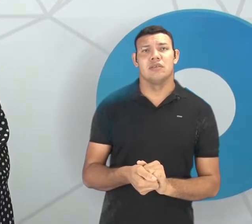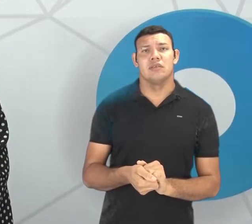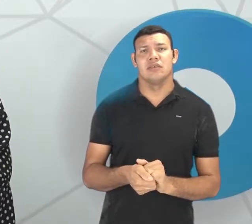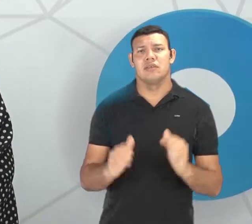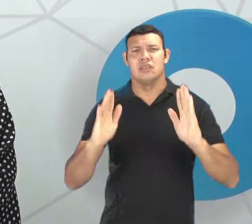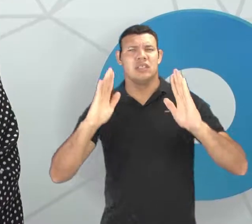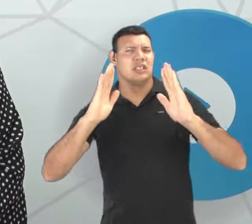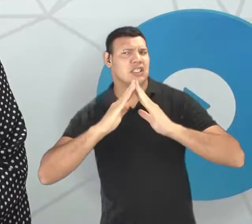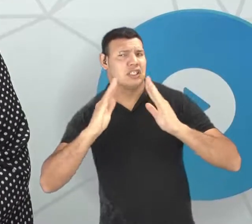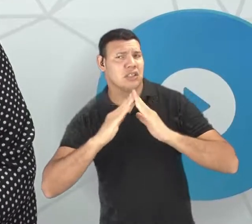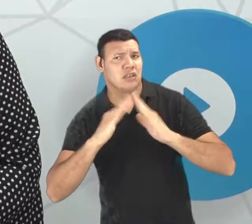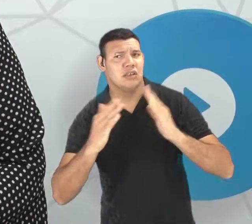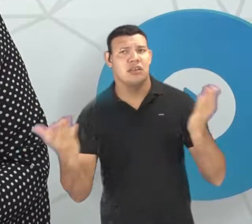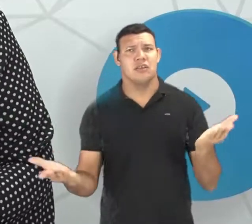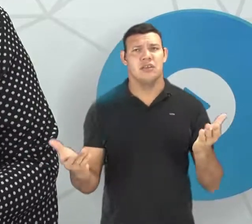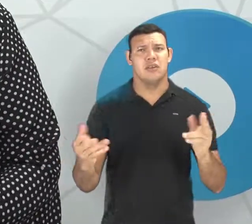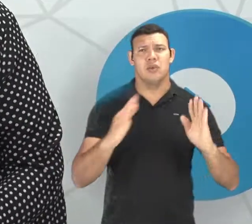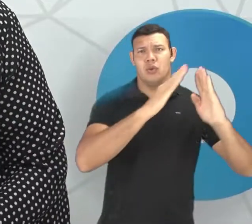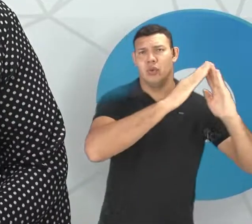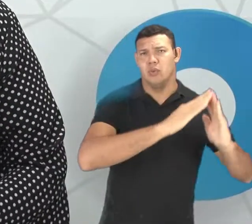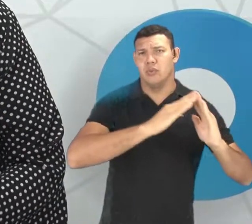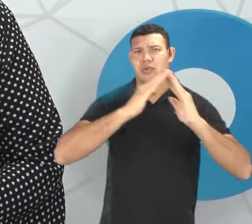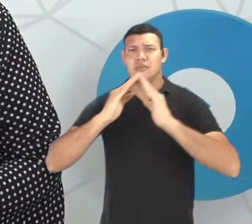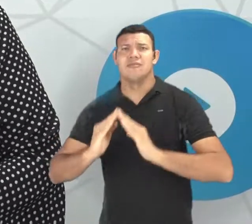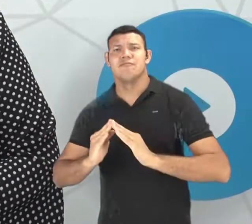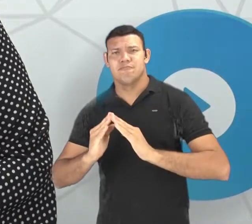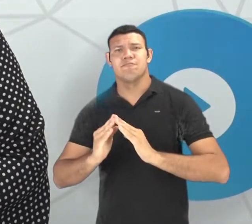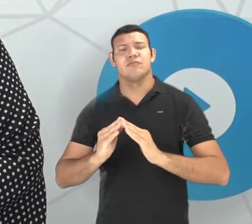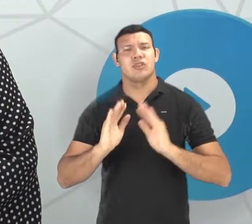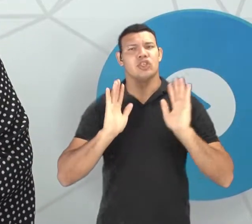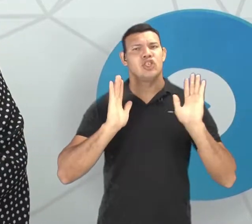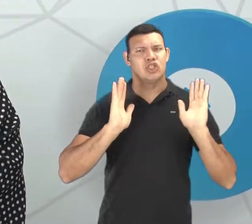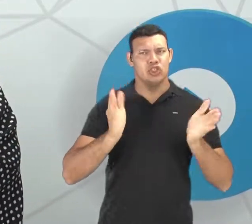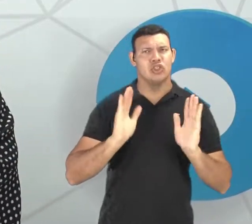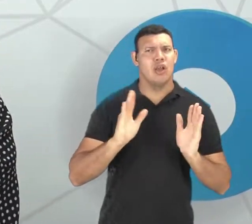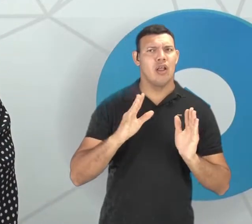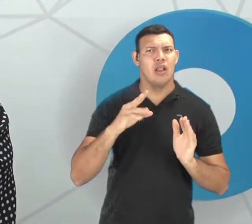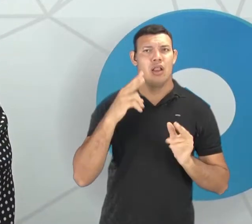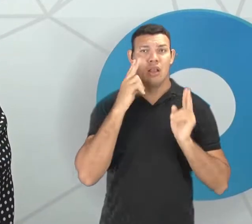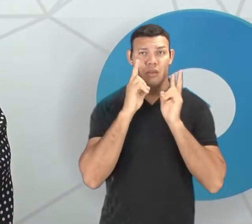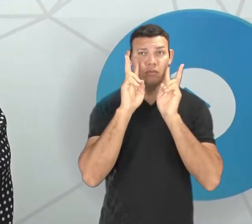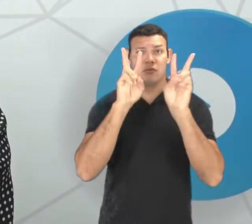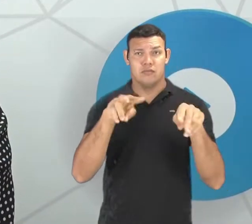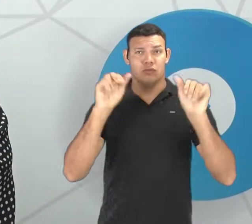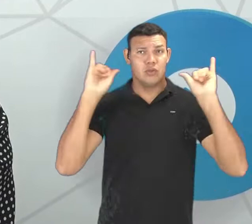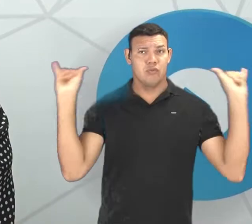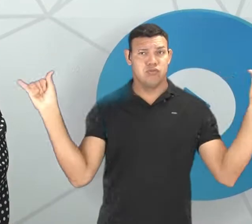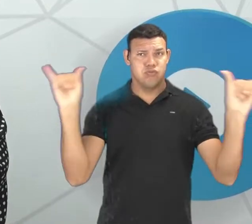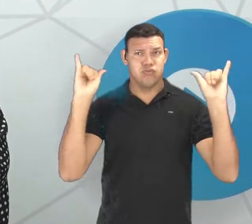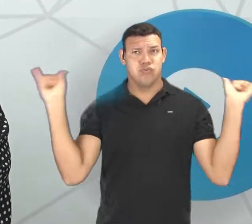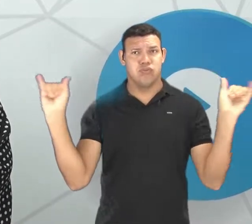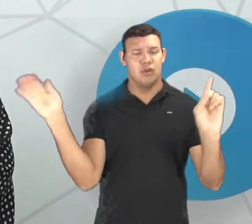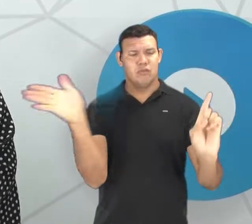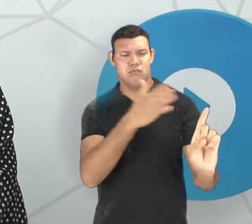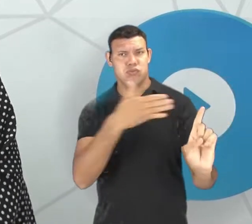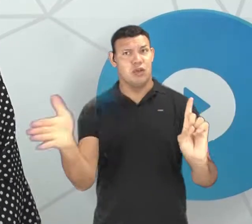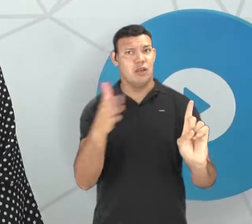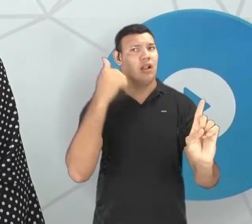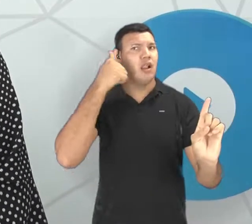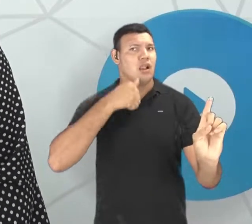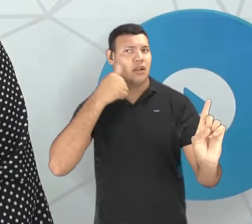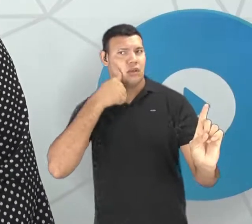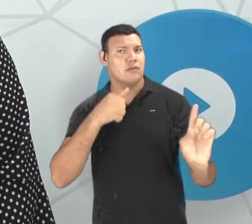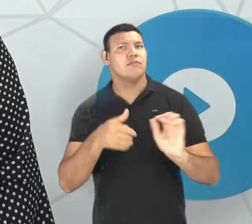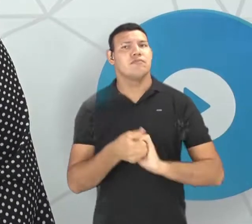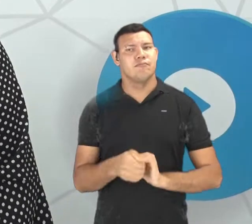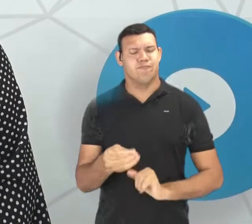seja das suas casas, seja de vizinhos, ou já tiveram notícia da violência doméstica e familiar contra a mulher. Pois